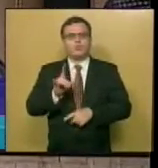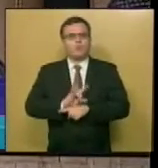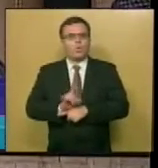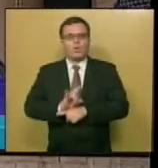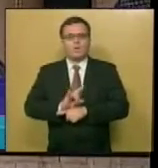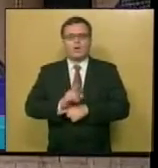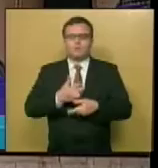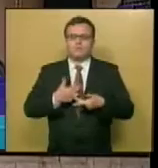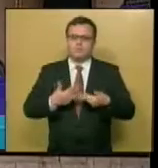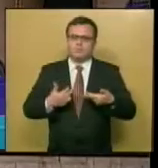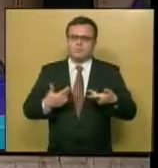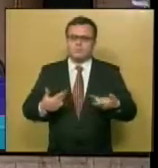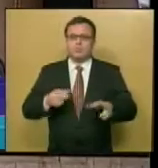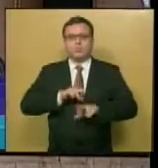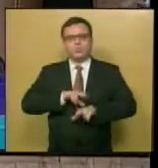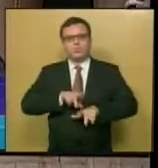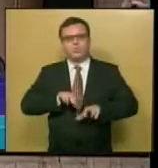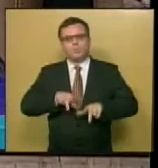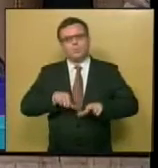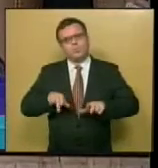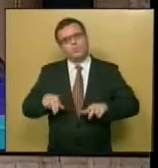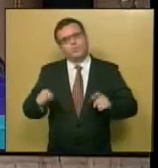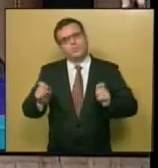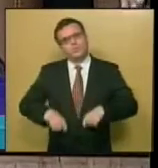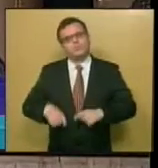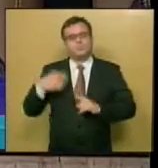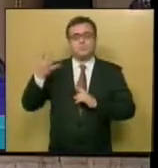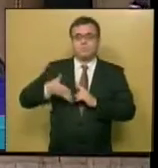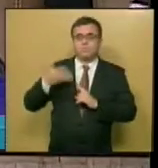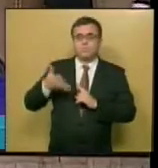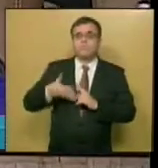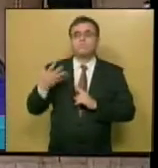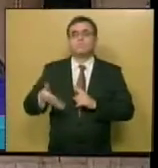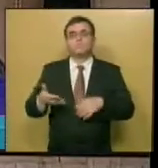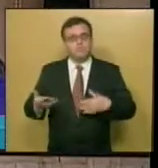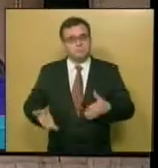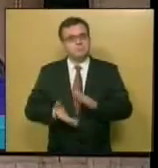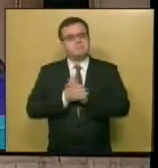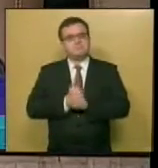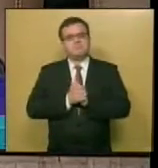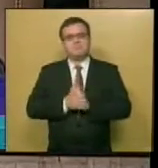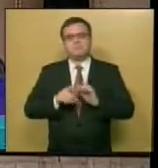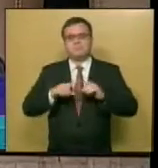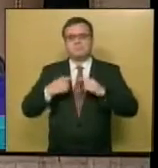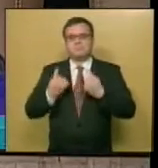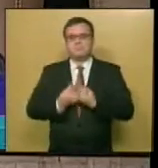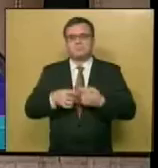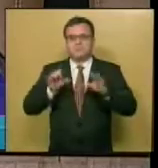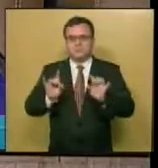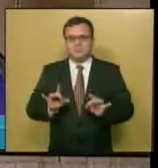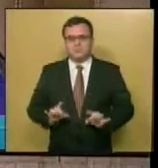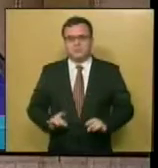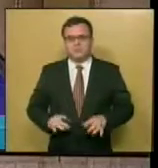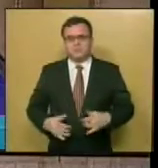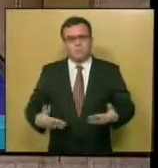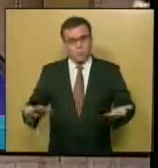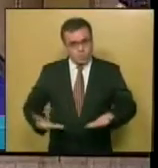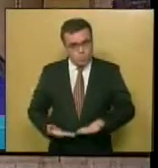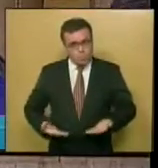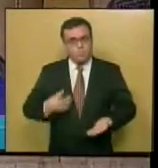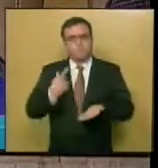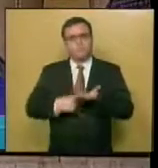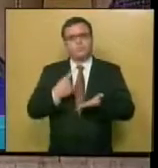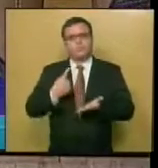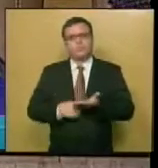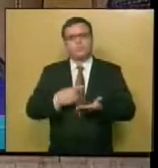selo personalizado, palestras e homenagens em sessão especial. Nesta edição, contamos